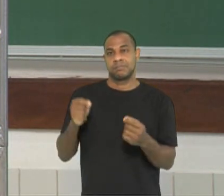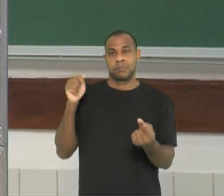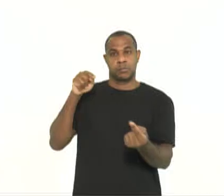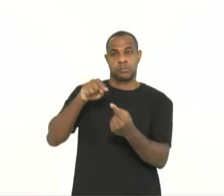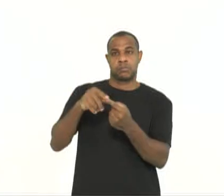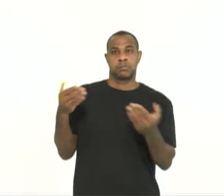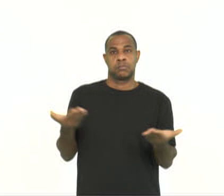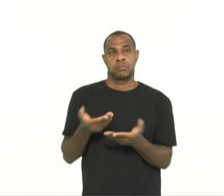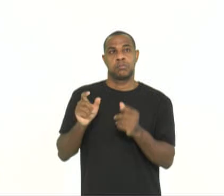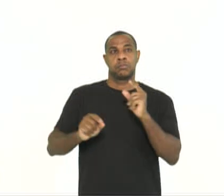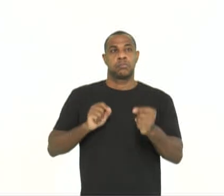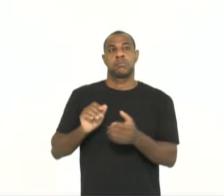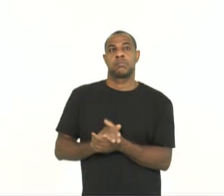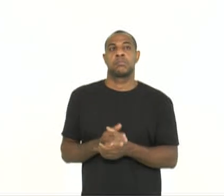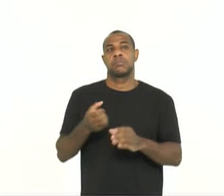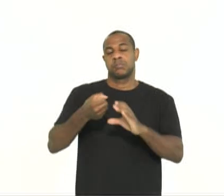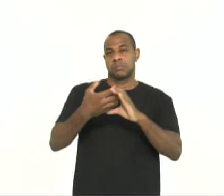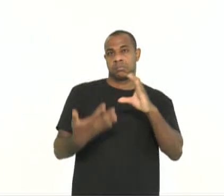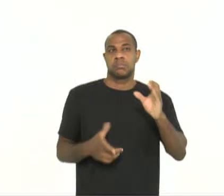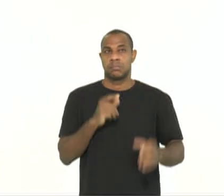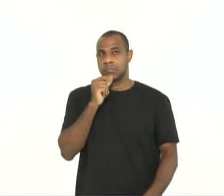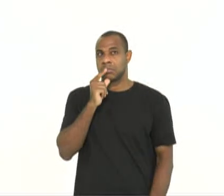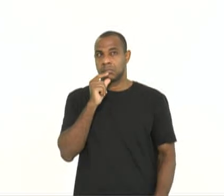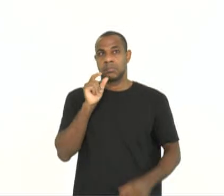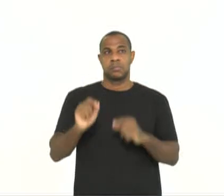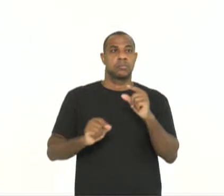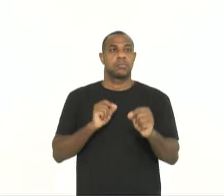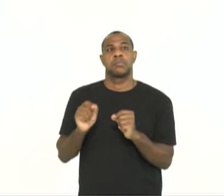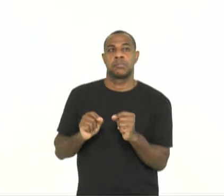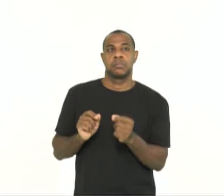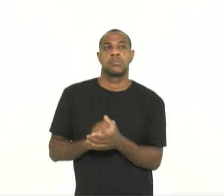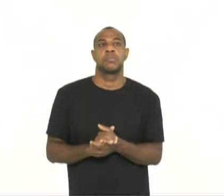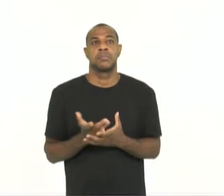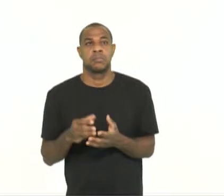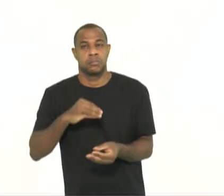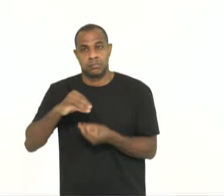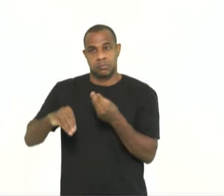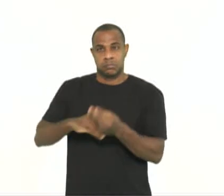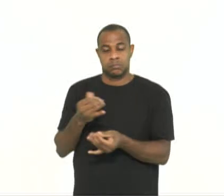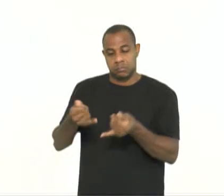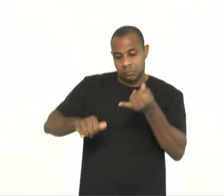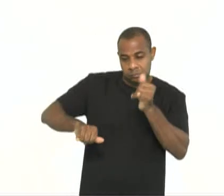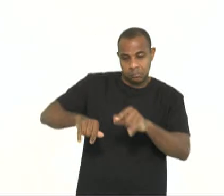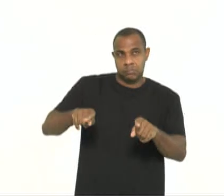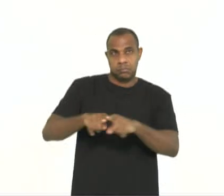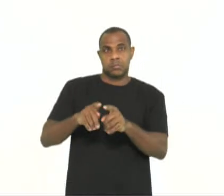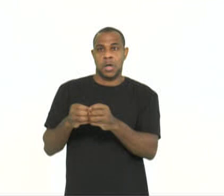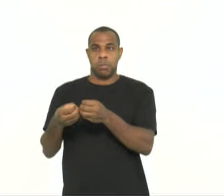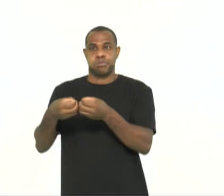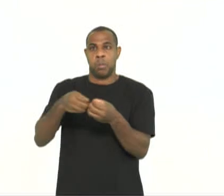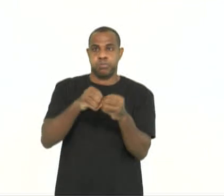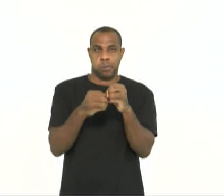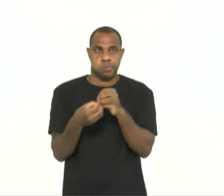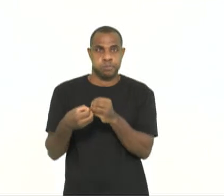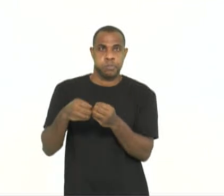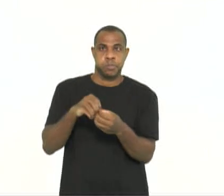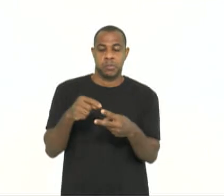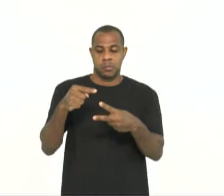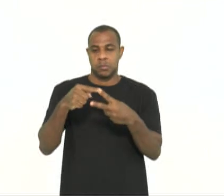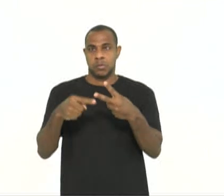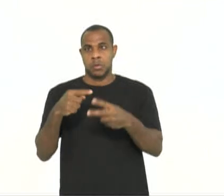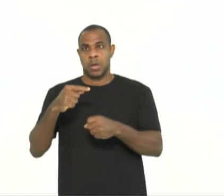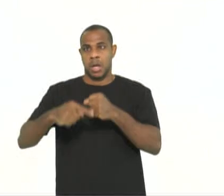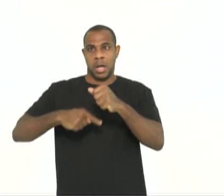hoje, onde nós vamos caracterizar a água como sendo uma substância química cujas moléculas são formadas por 2 átomos